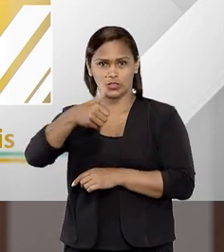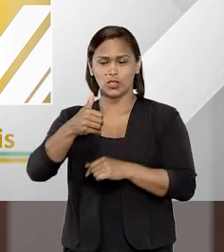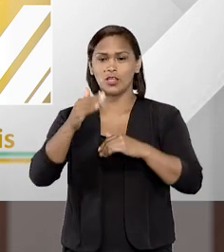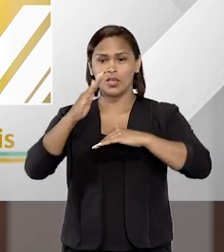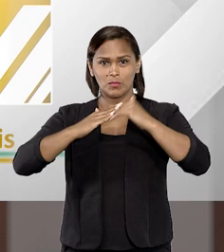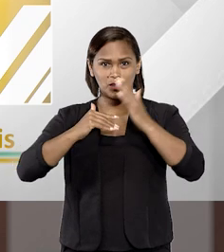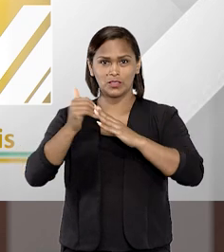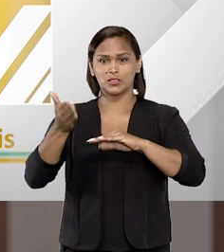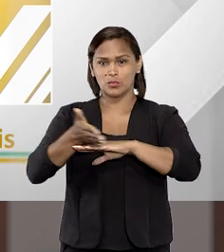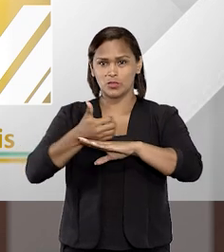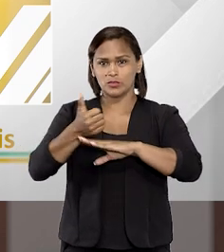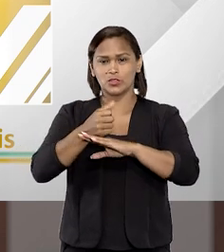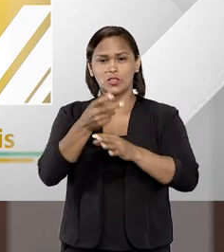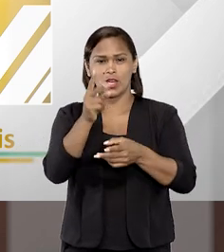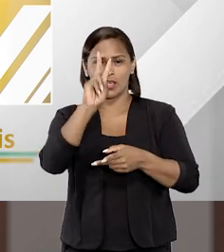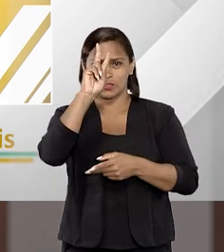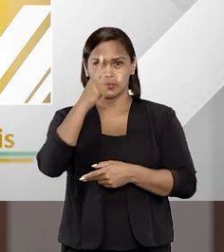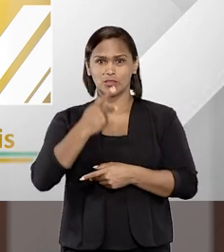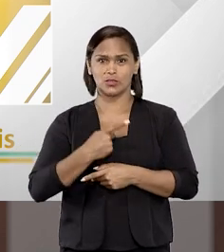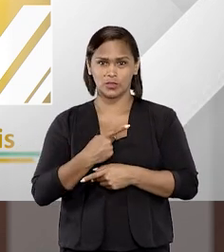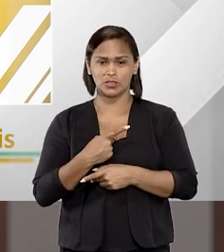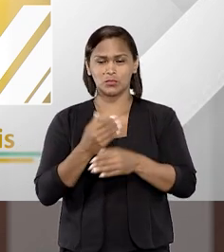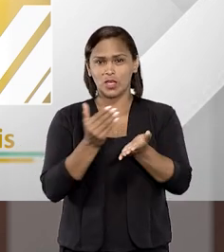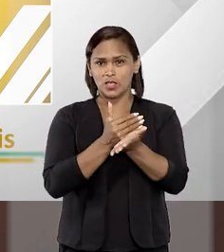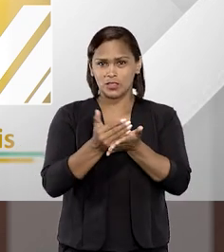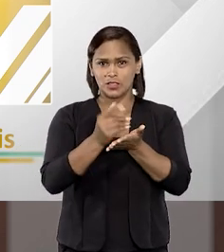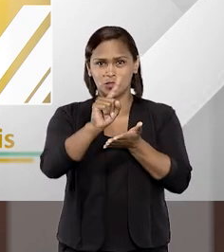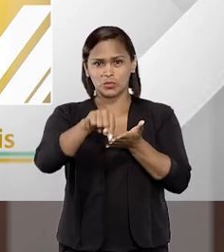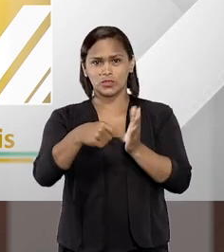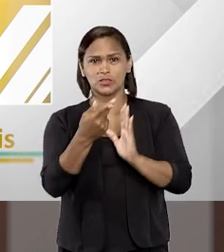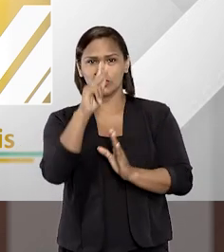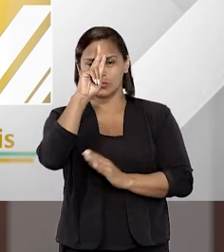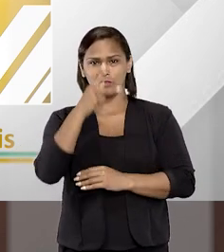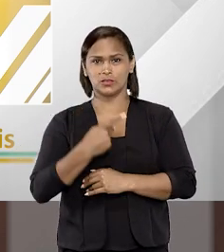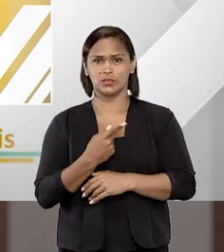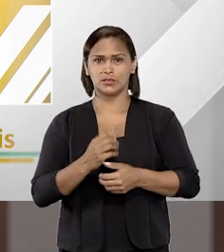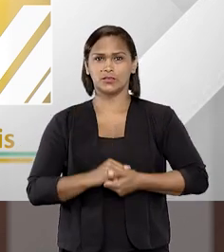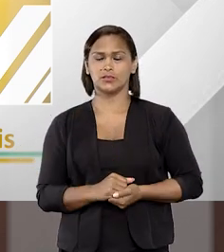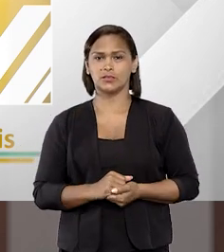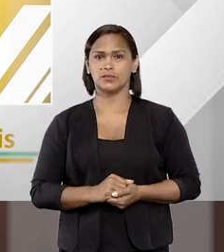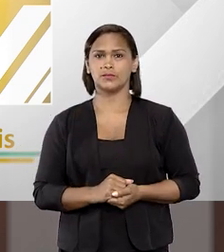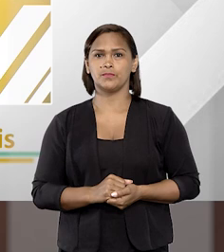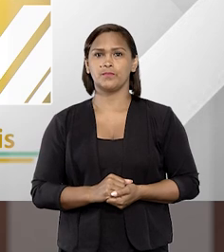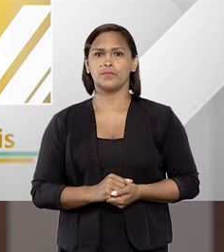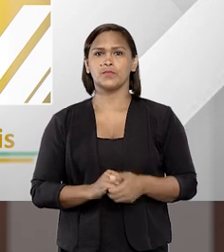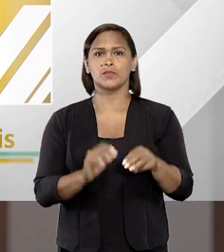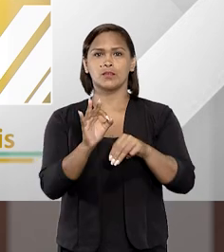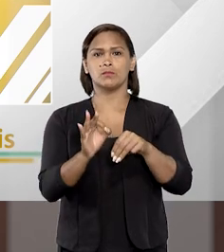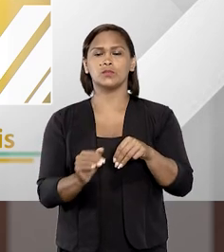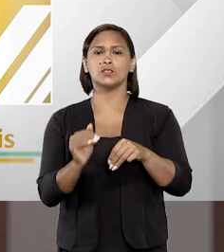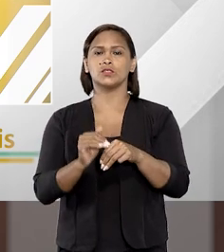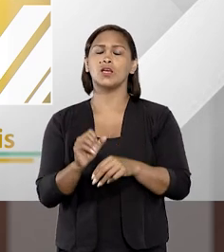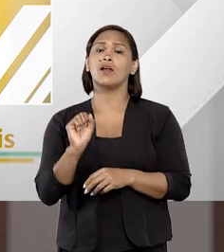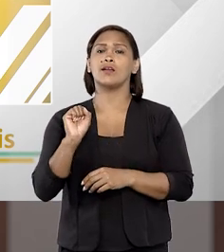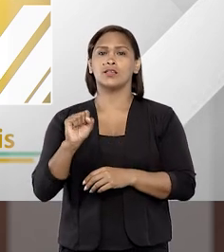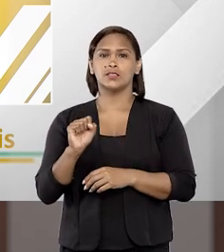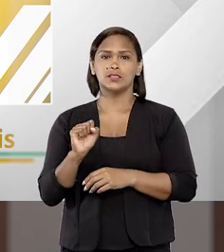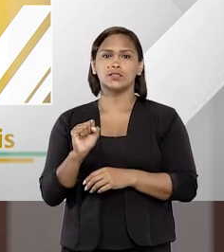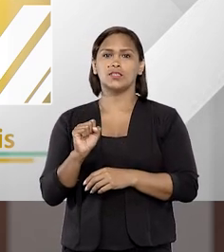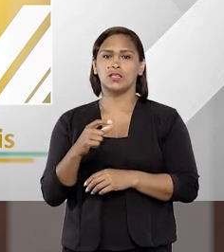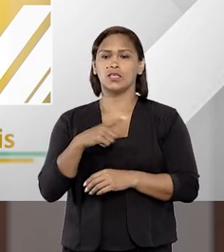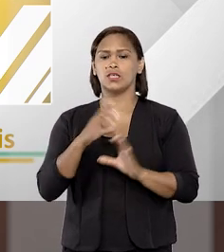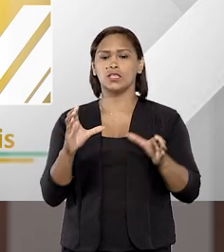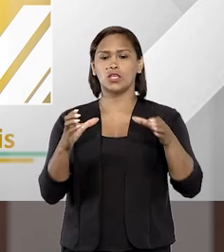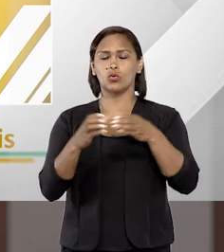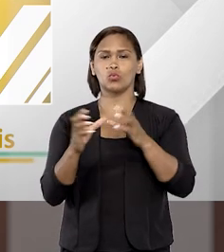esses profissionais que atuam no reconhecimento esse procedimento né de reconhecimento ministrar a 1 a 1